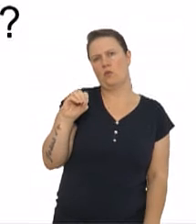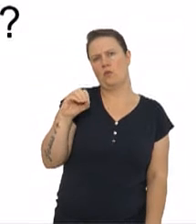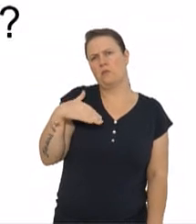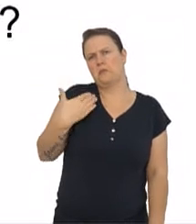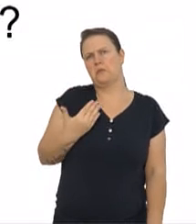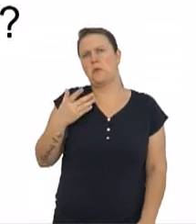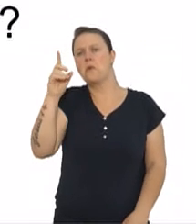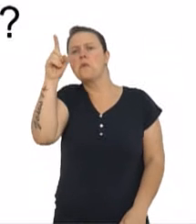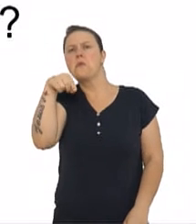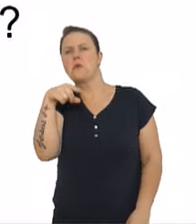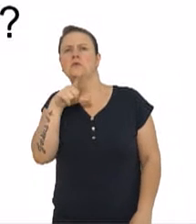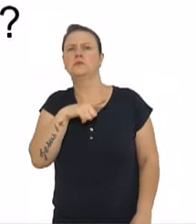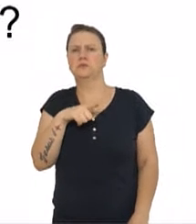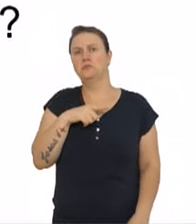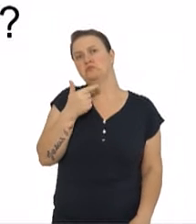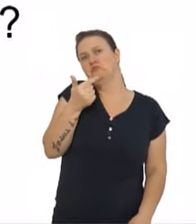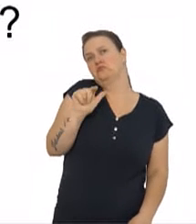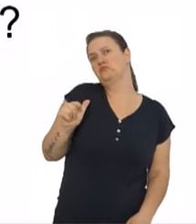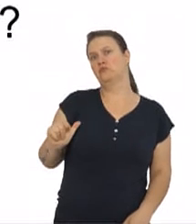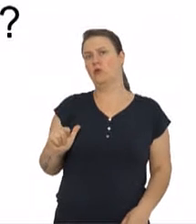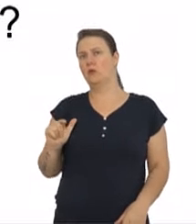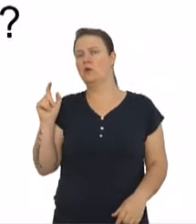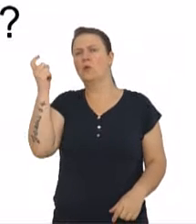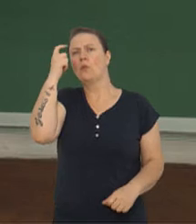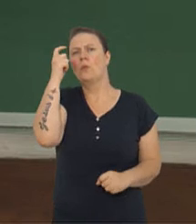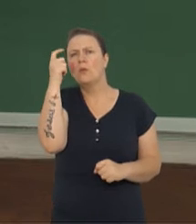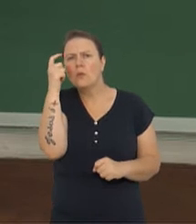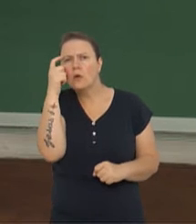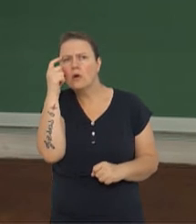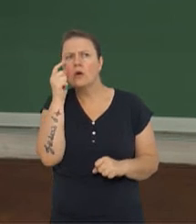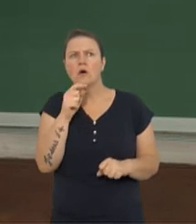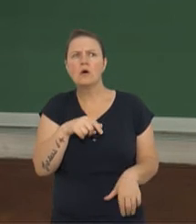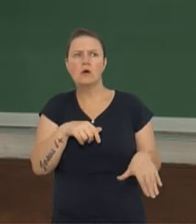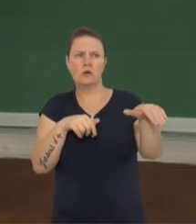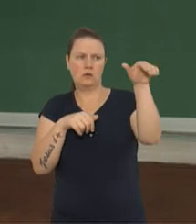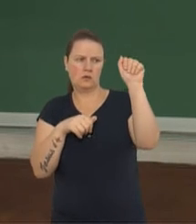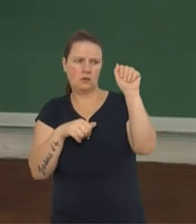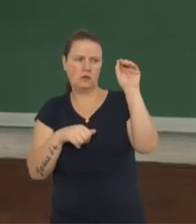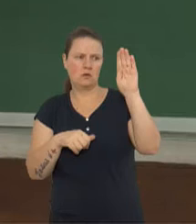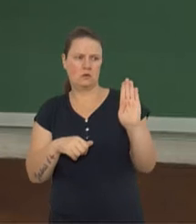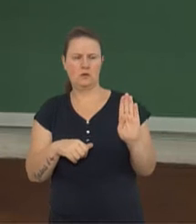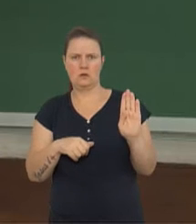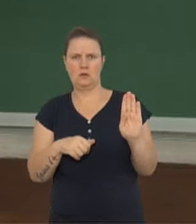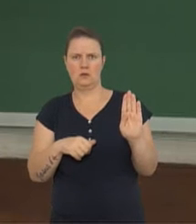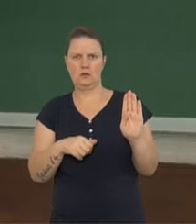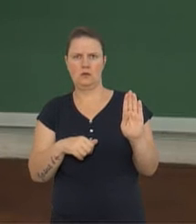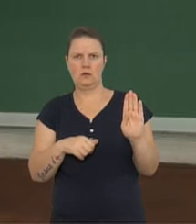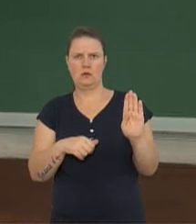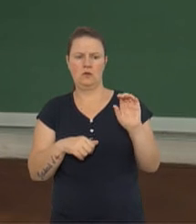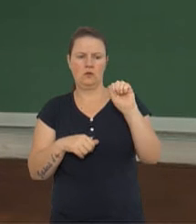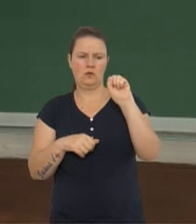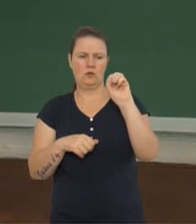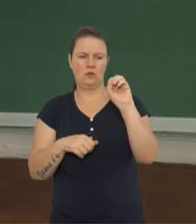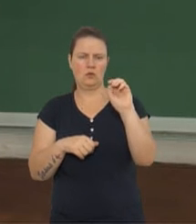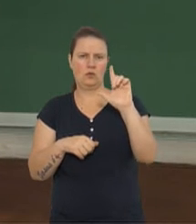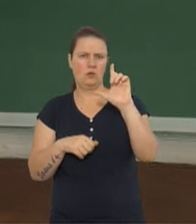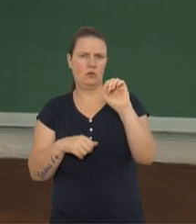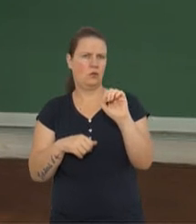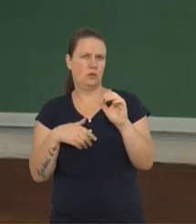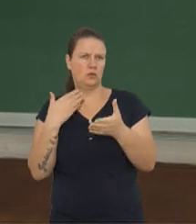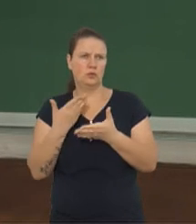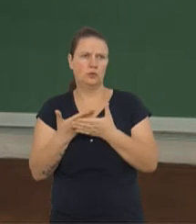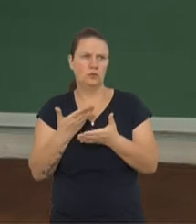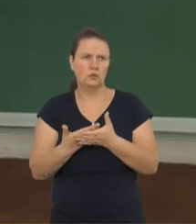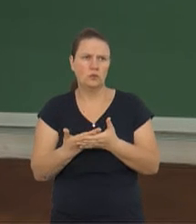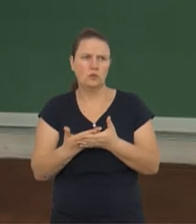palavra é acentuada? Então, vocês vão pensar um pouquinho entre as alternativas A e B. Solo